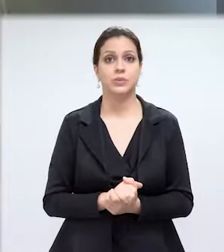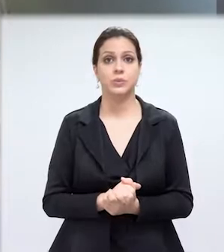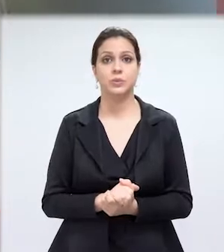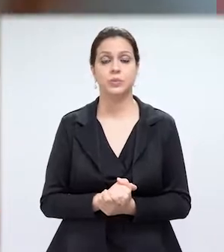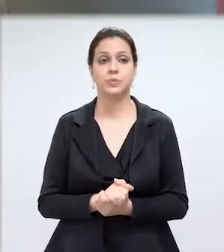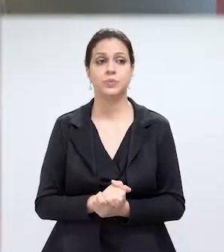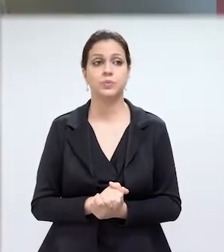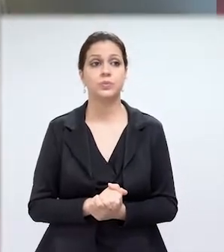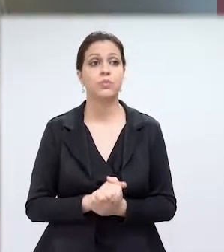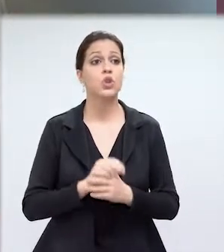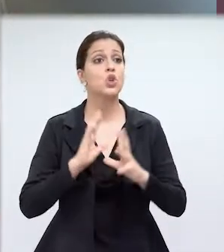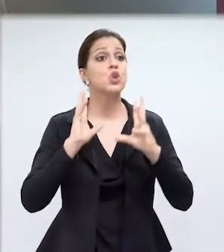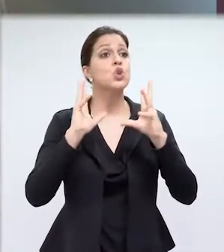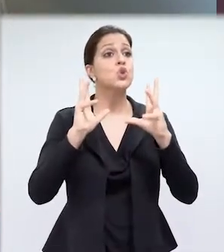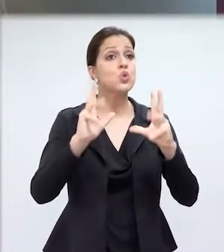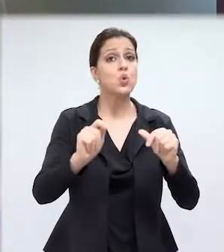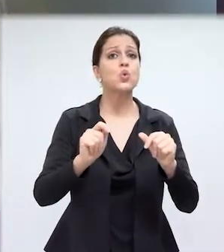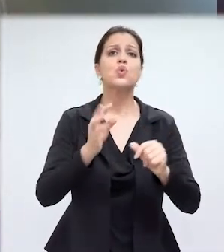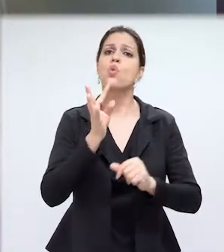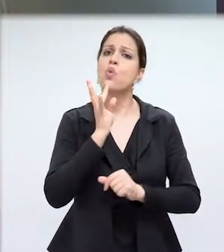né, vendo